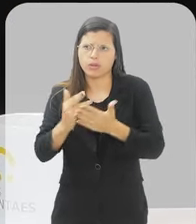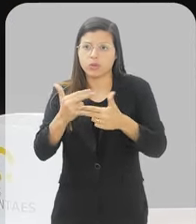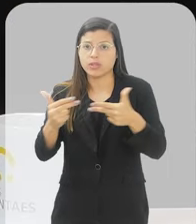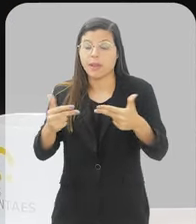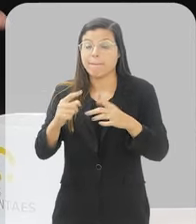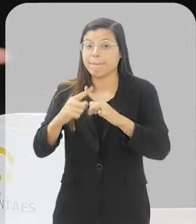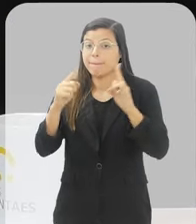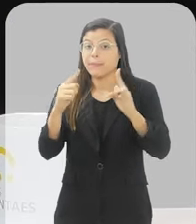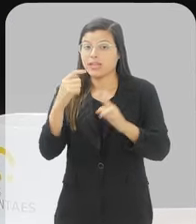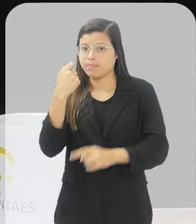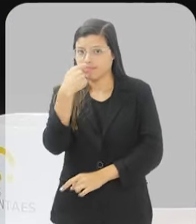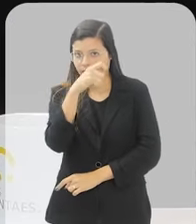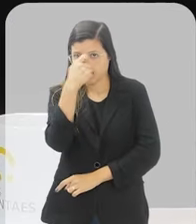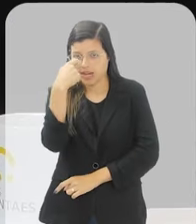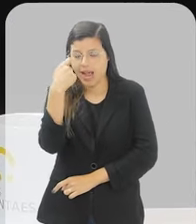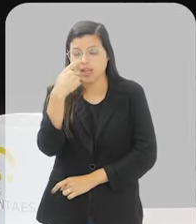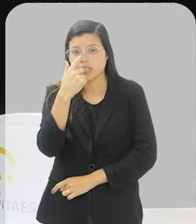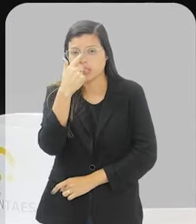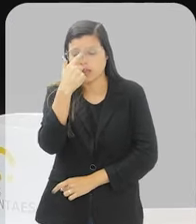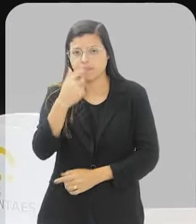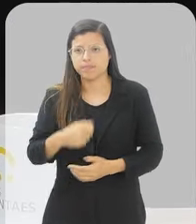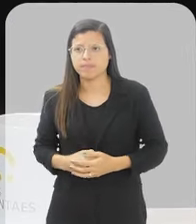si a maquiagem, né,